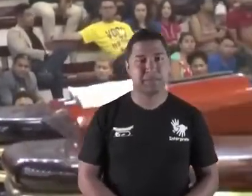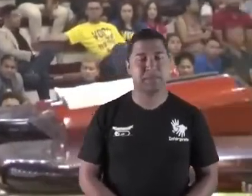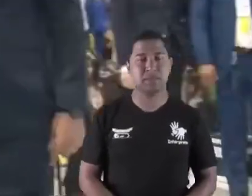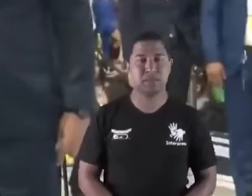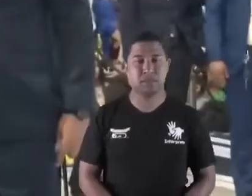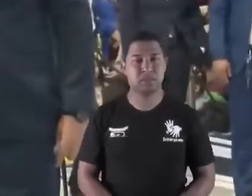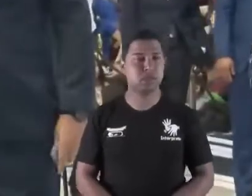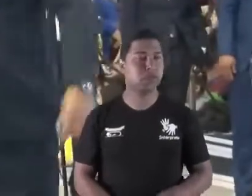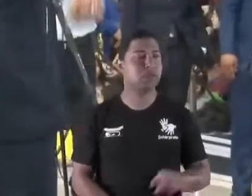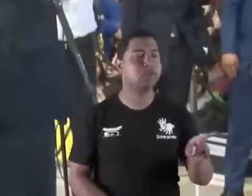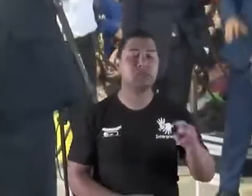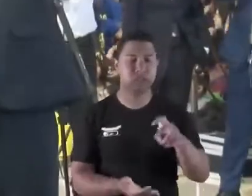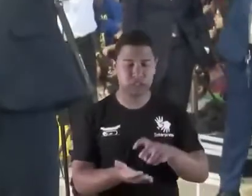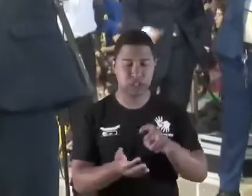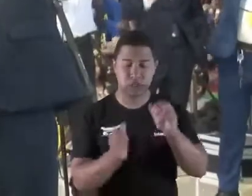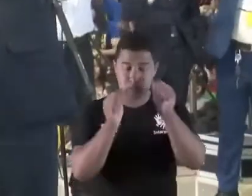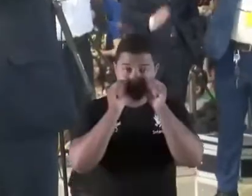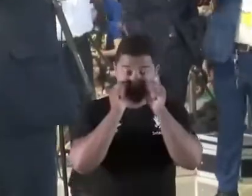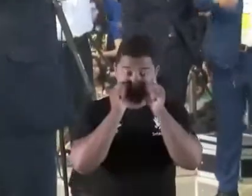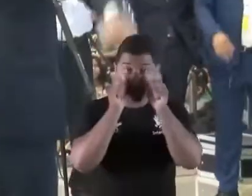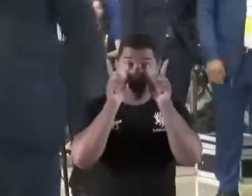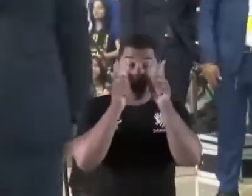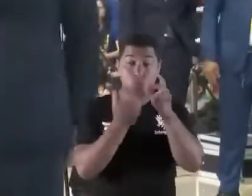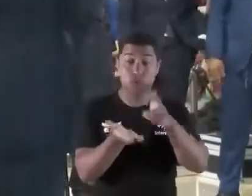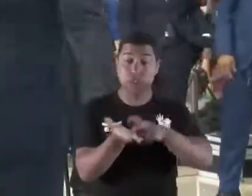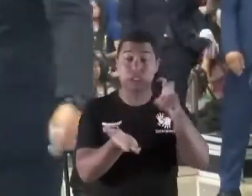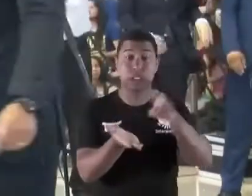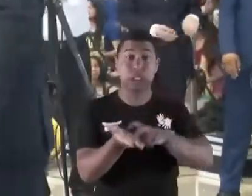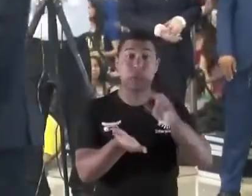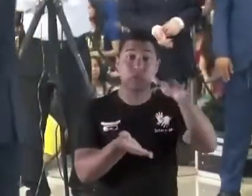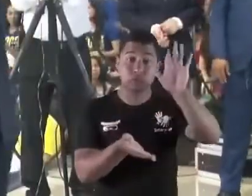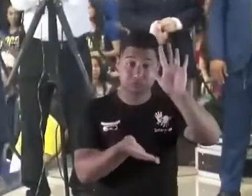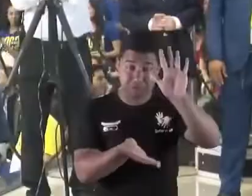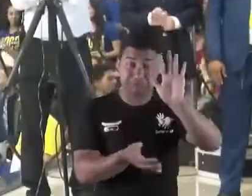Quem acordou cedo, levanta a mão. Tamo junto de novo.